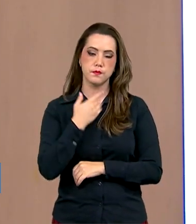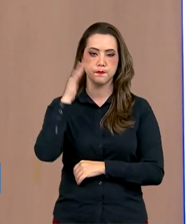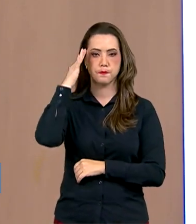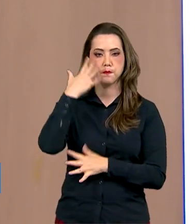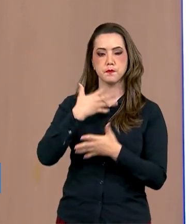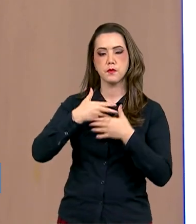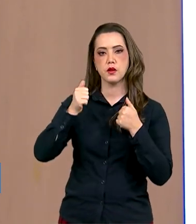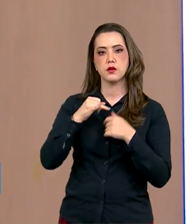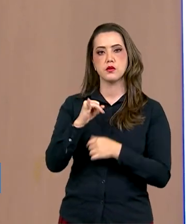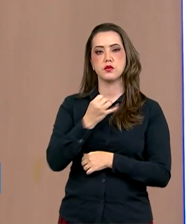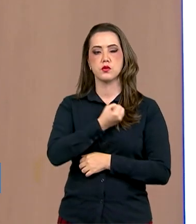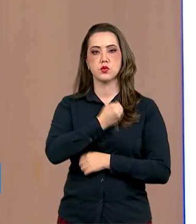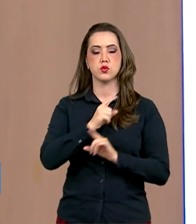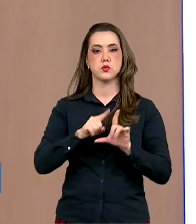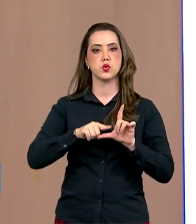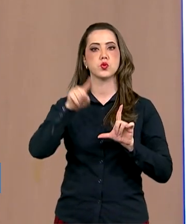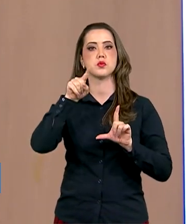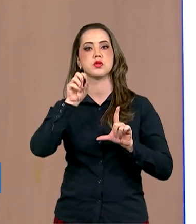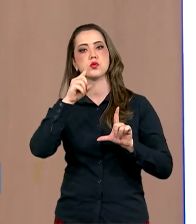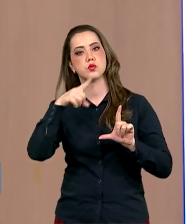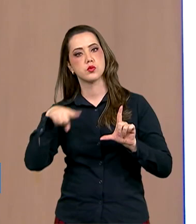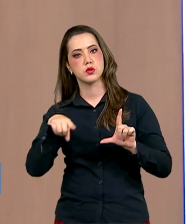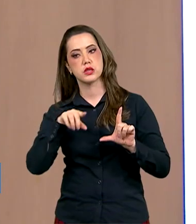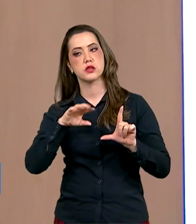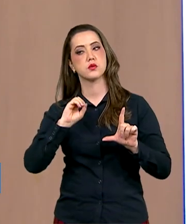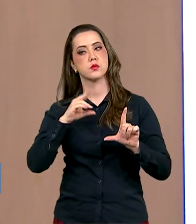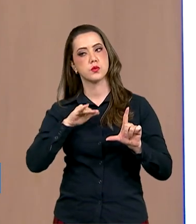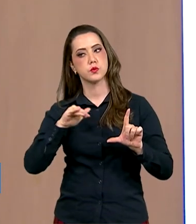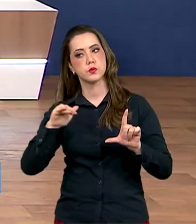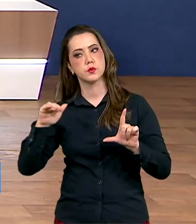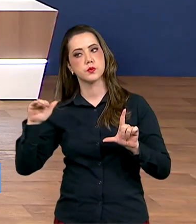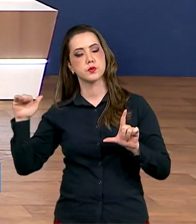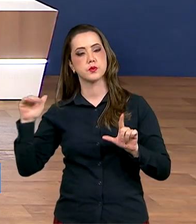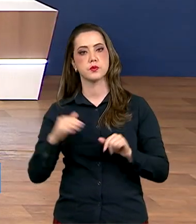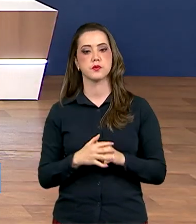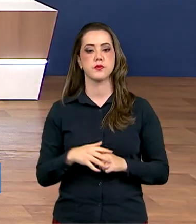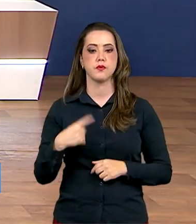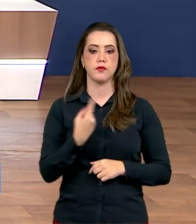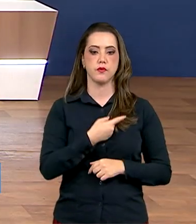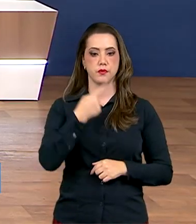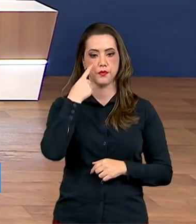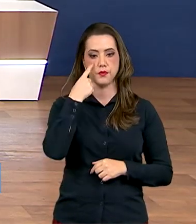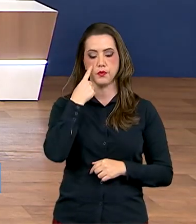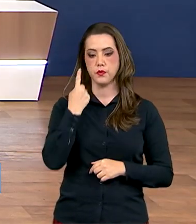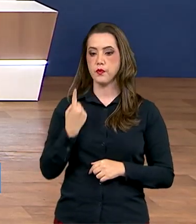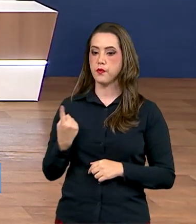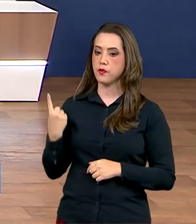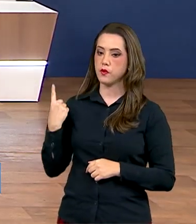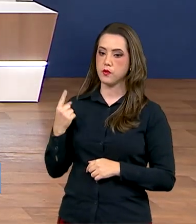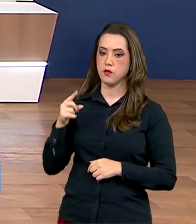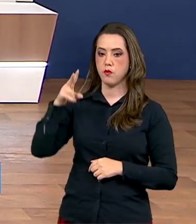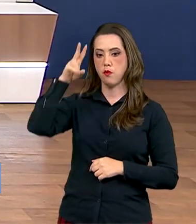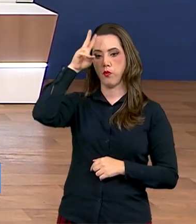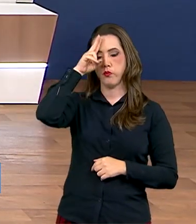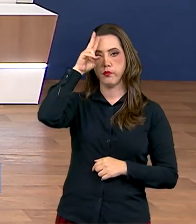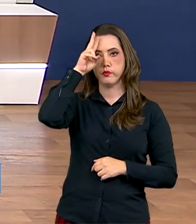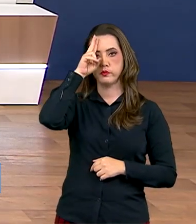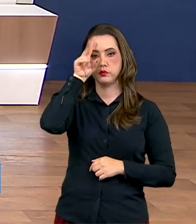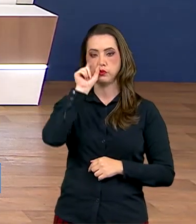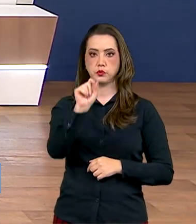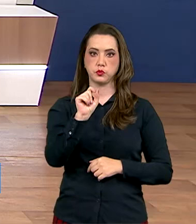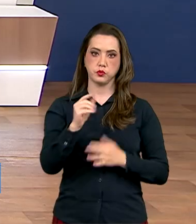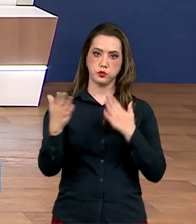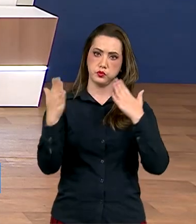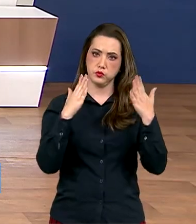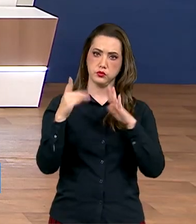entender melhor se os números estão subindo, se estão caindo ou se estão estáveis. A gente tem aqui os números desta segunda-feira. Em comparação